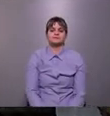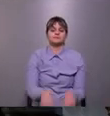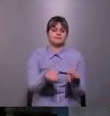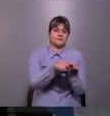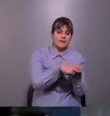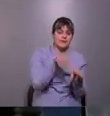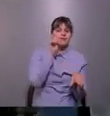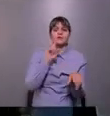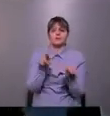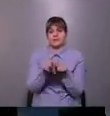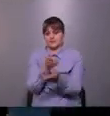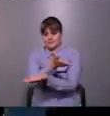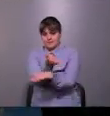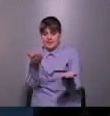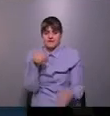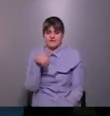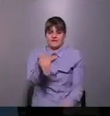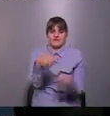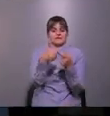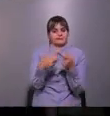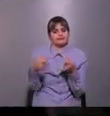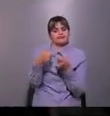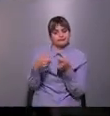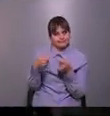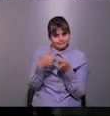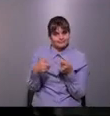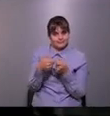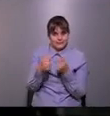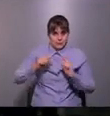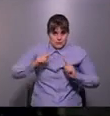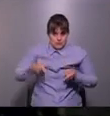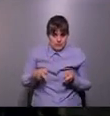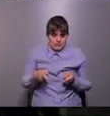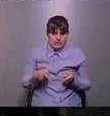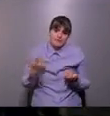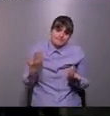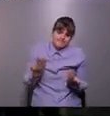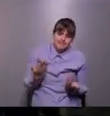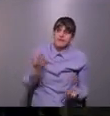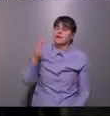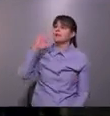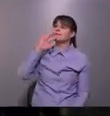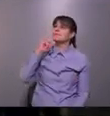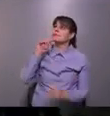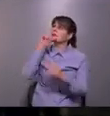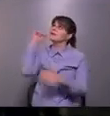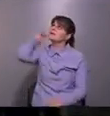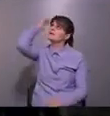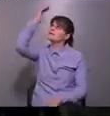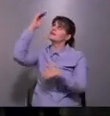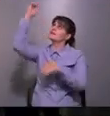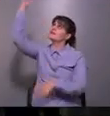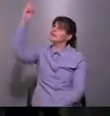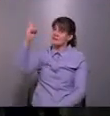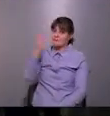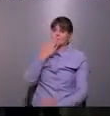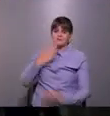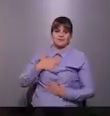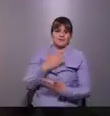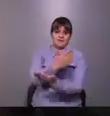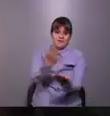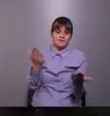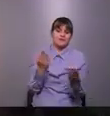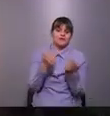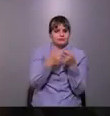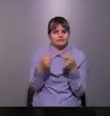Irmãos e irmãs, vamos recitar o Rosário aqui tão recomendado pela Mãe do Céu. Nele, a comunidade